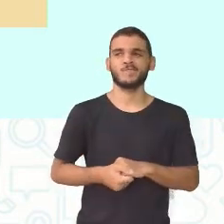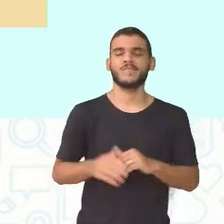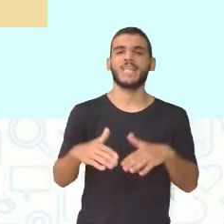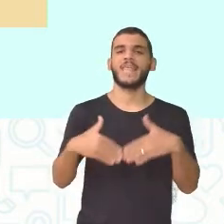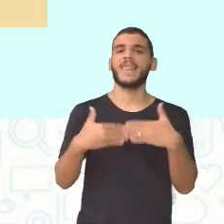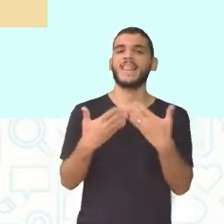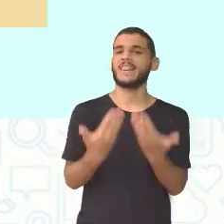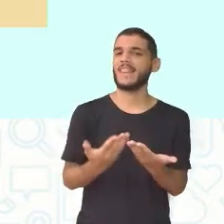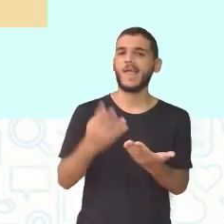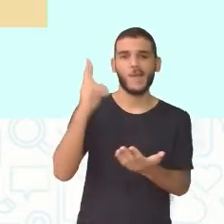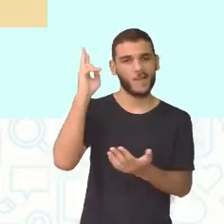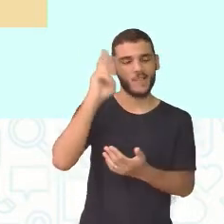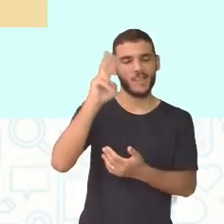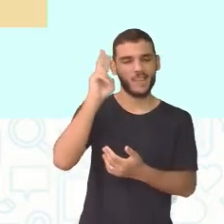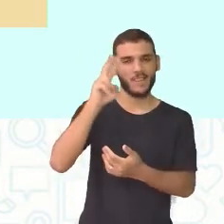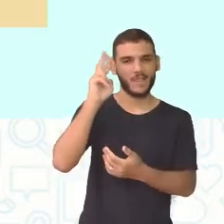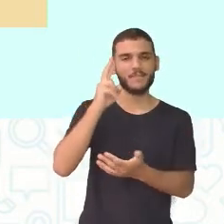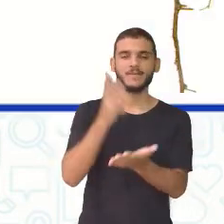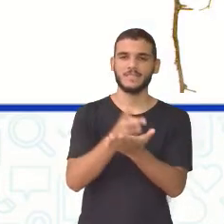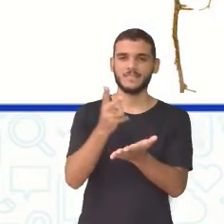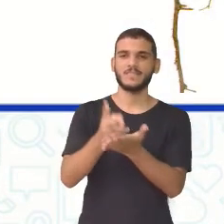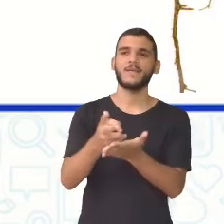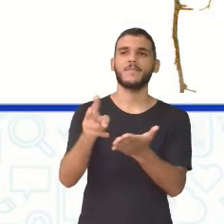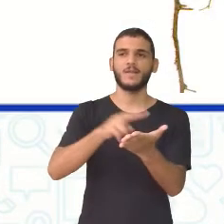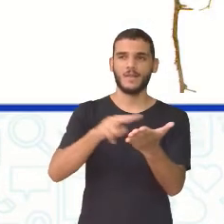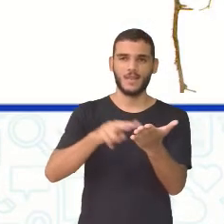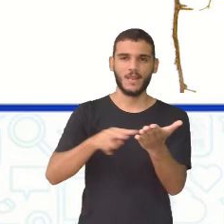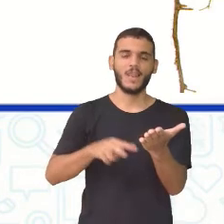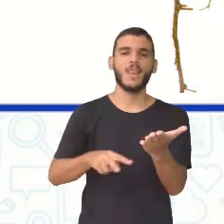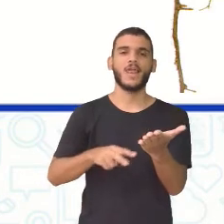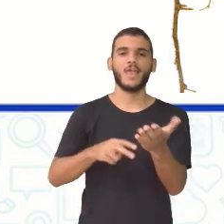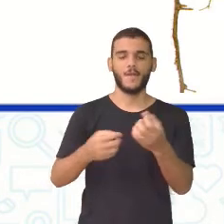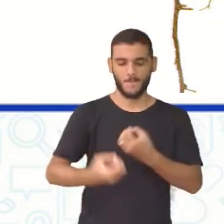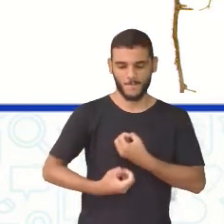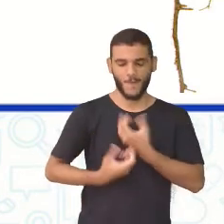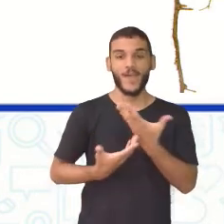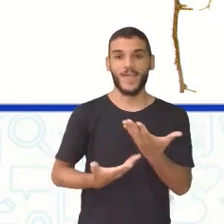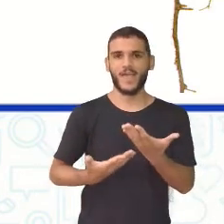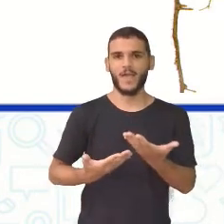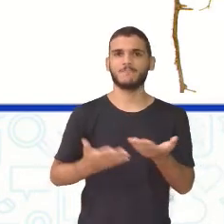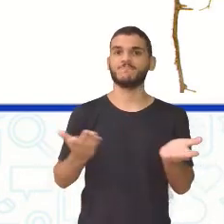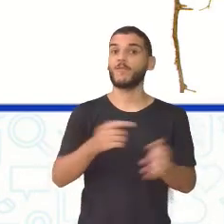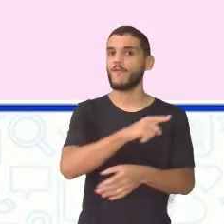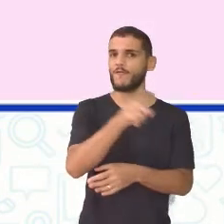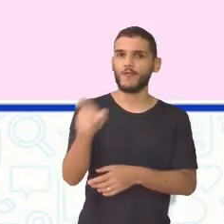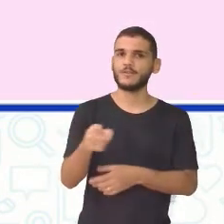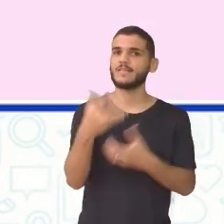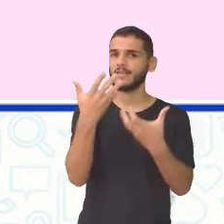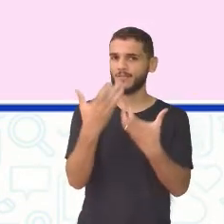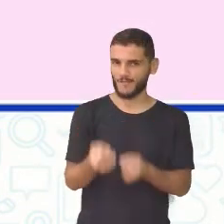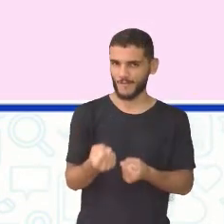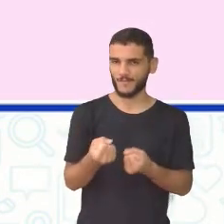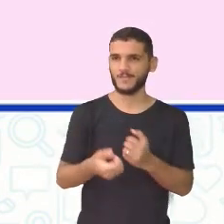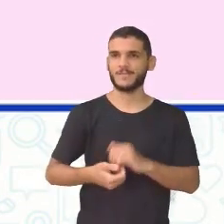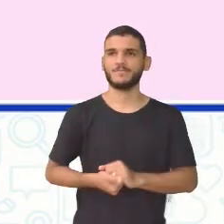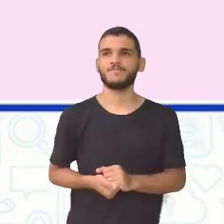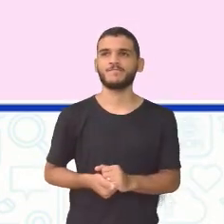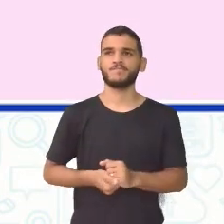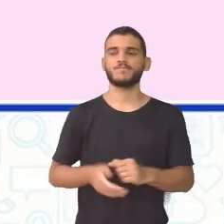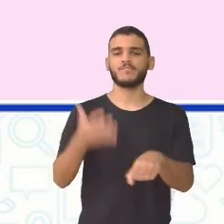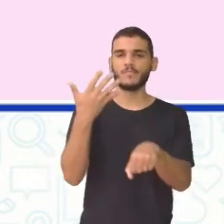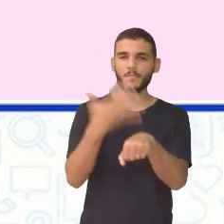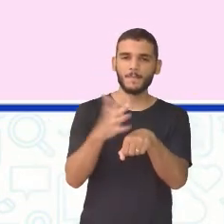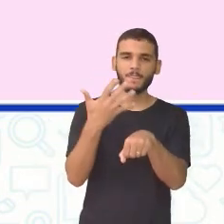sobre isso e leiam poesia. Então, agora é com vocês. Pratique